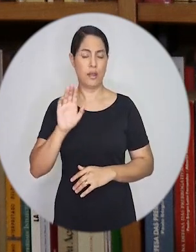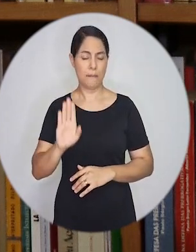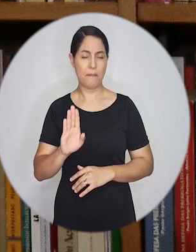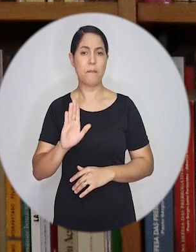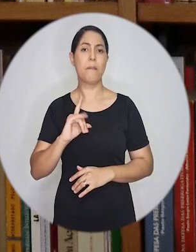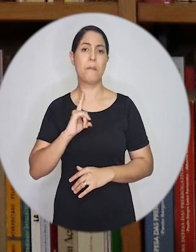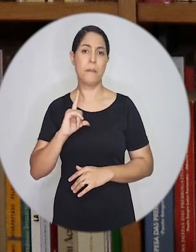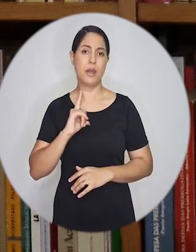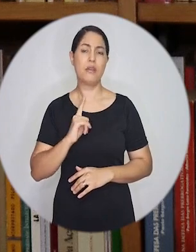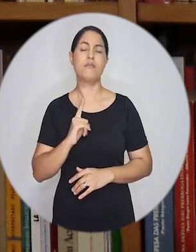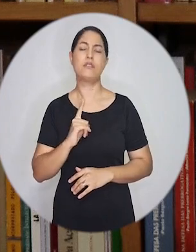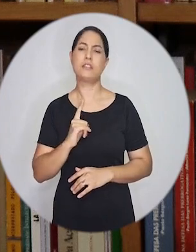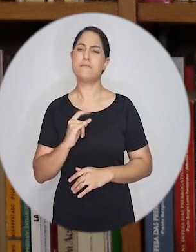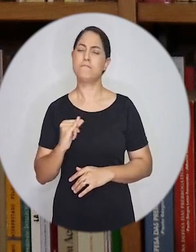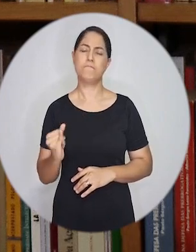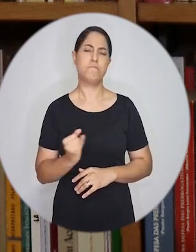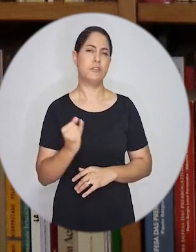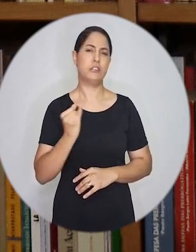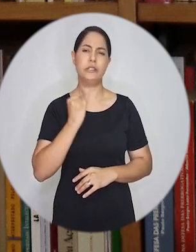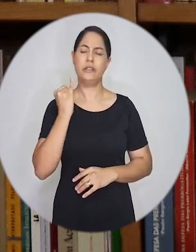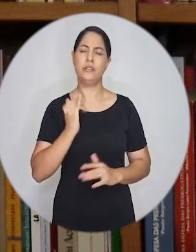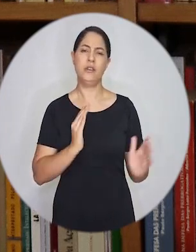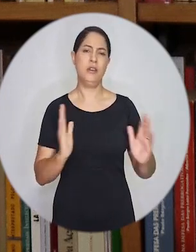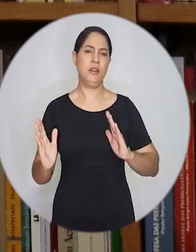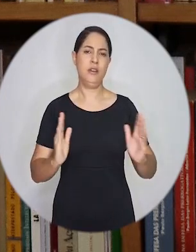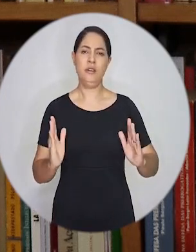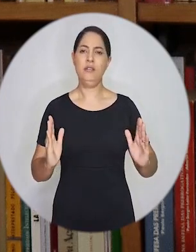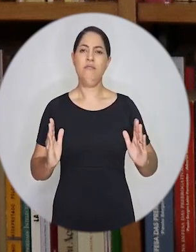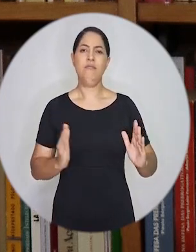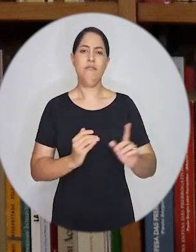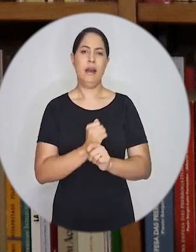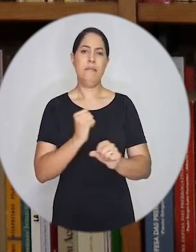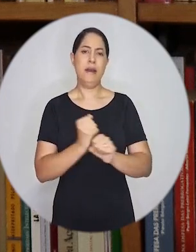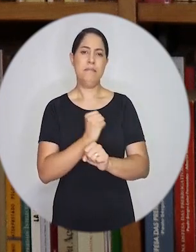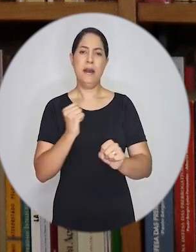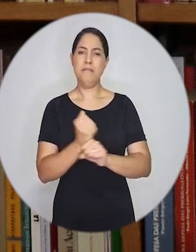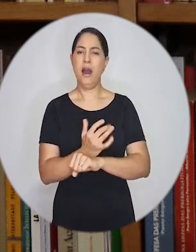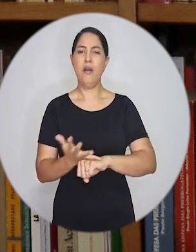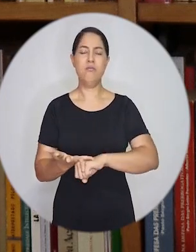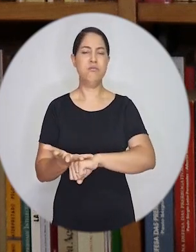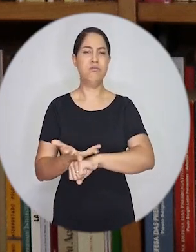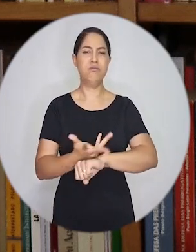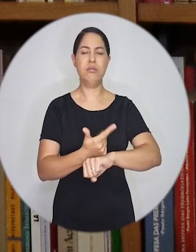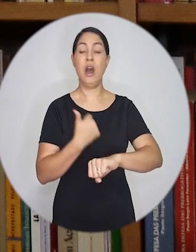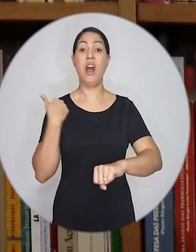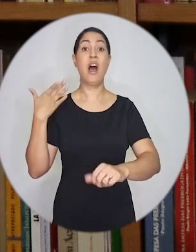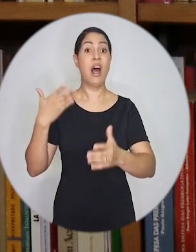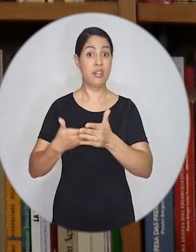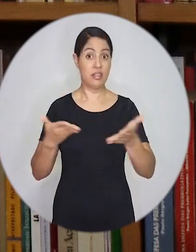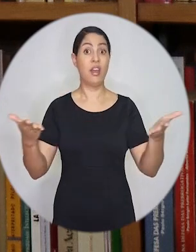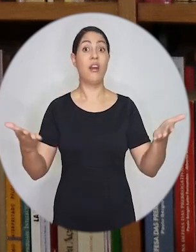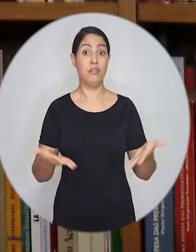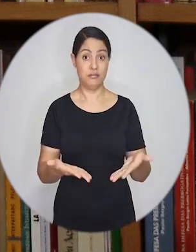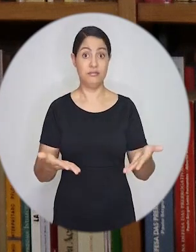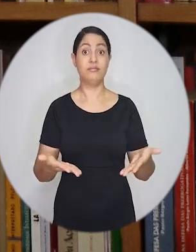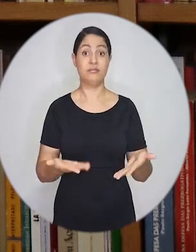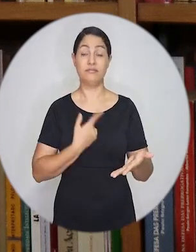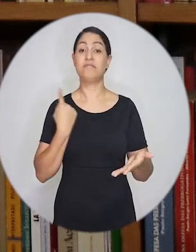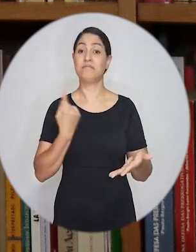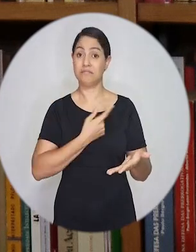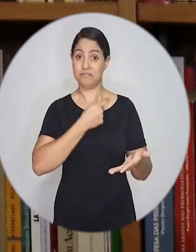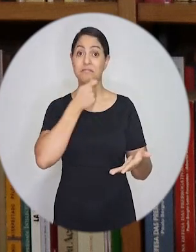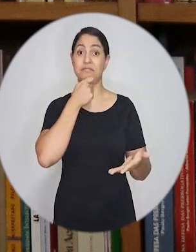A ordem foi muito bem atendida naquele momento. Enfim, eu acho que até